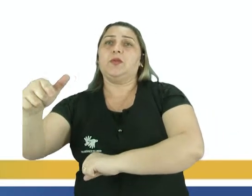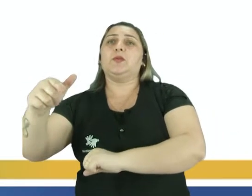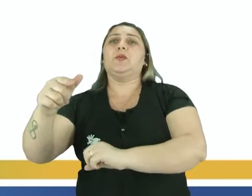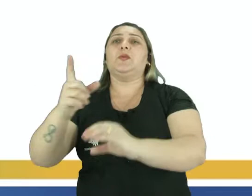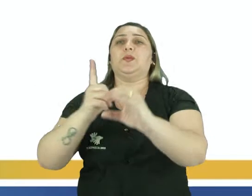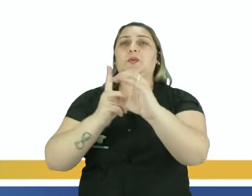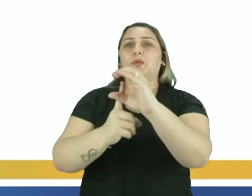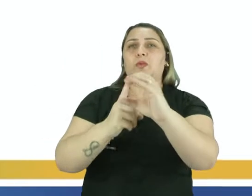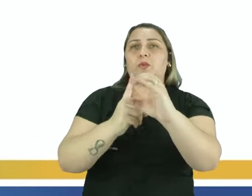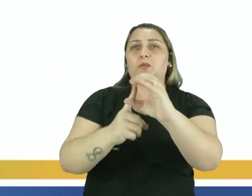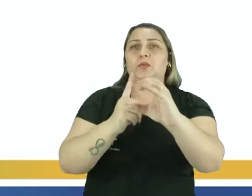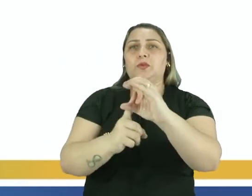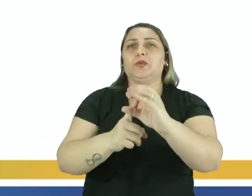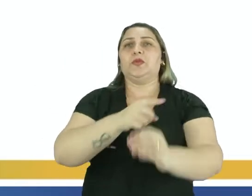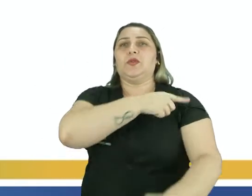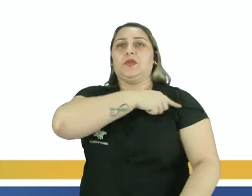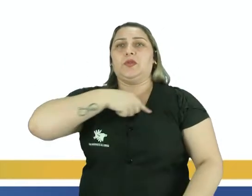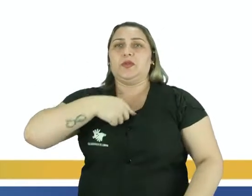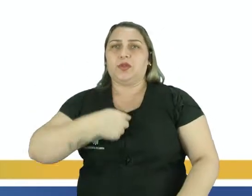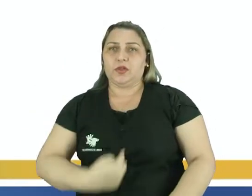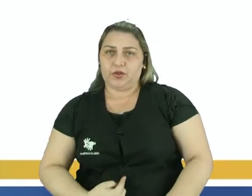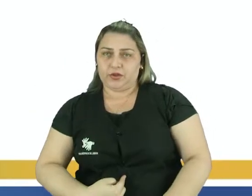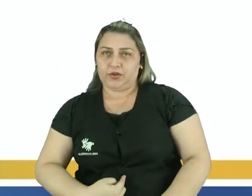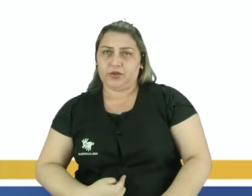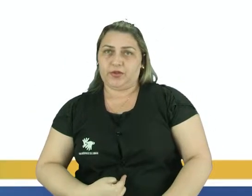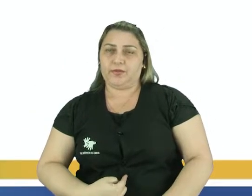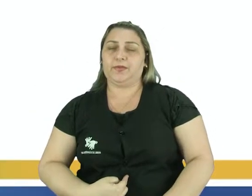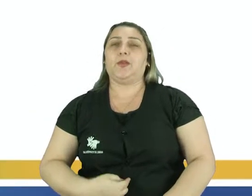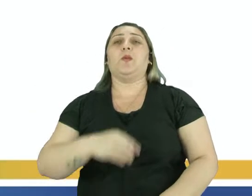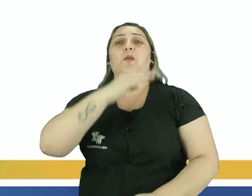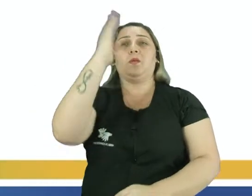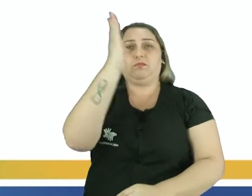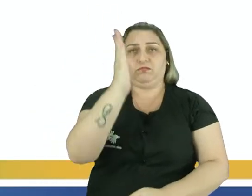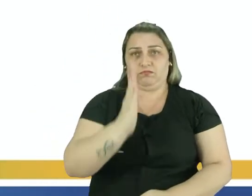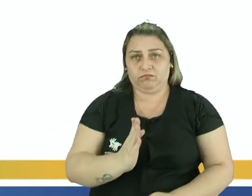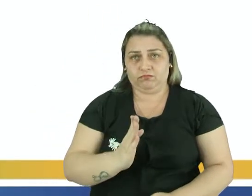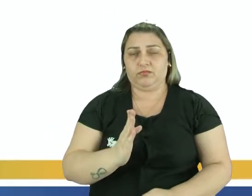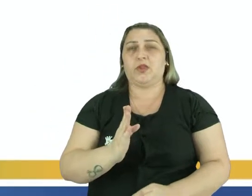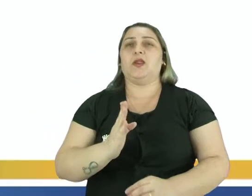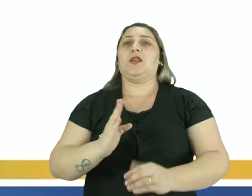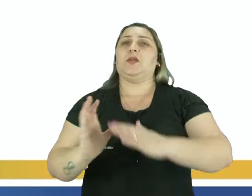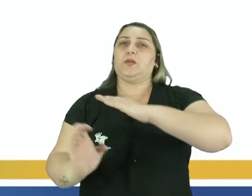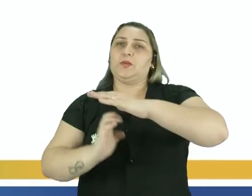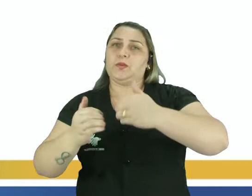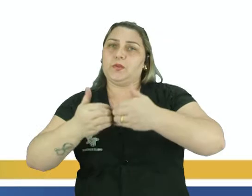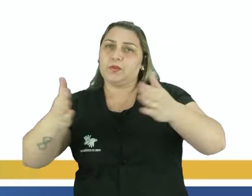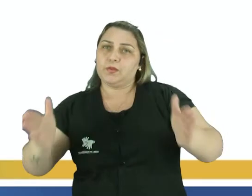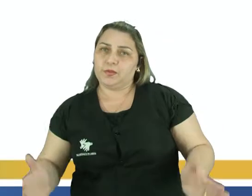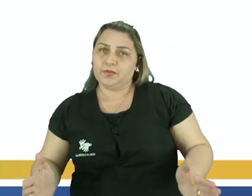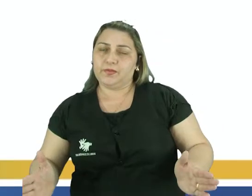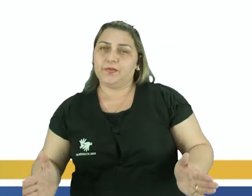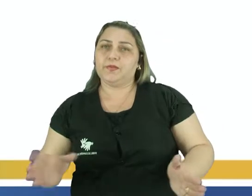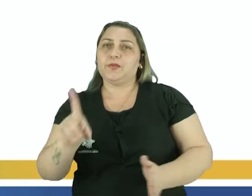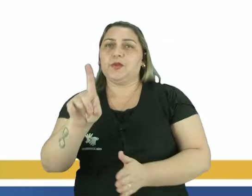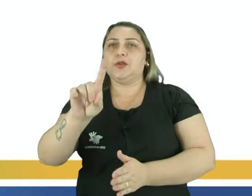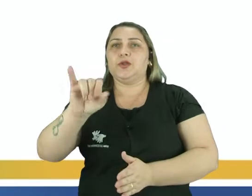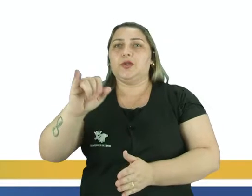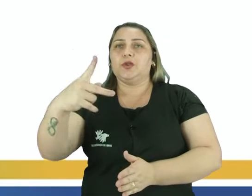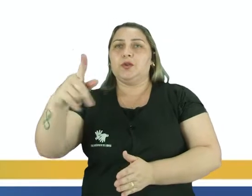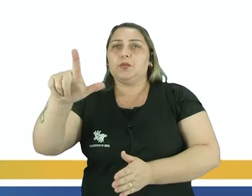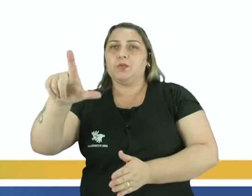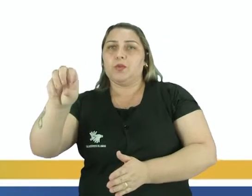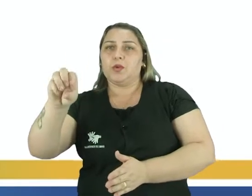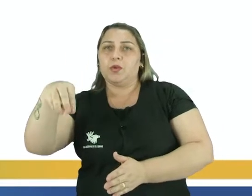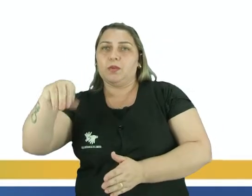como é o caso da China. Então, o Brasil novamente vai restabelecer comércios e relações diplomáticas com países